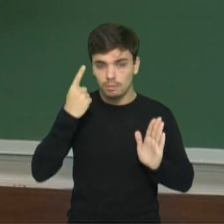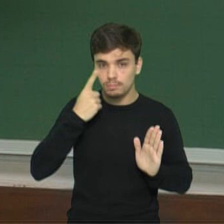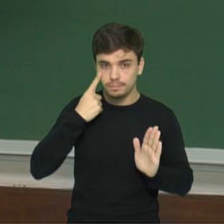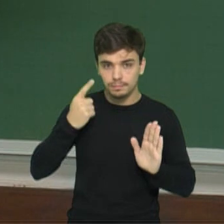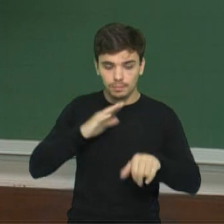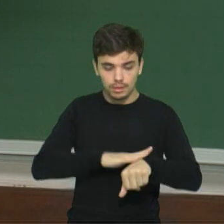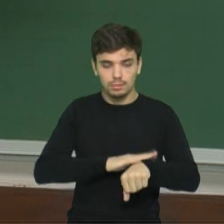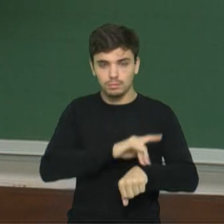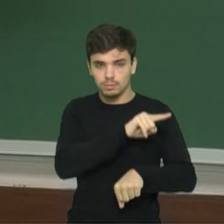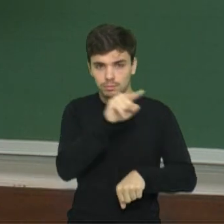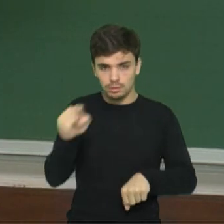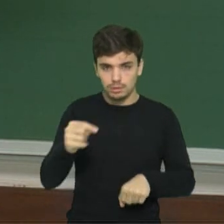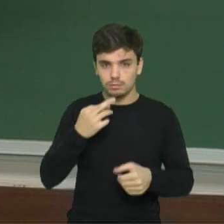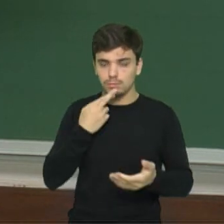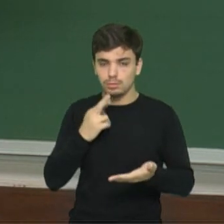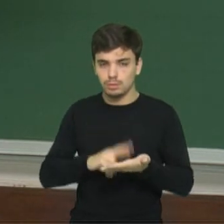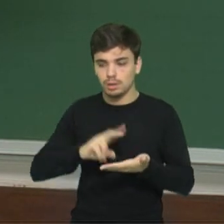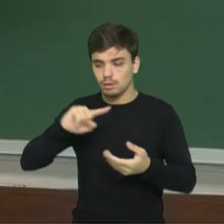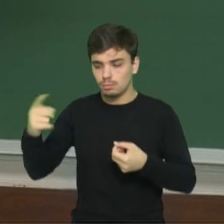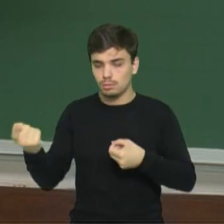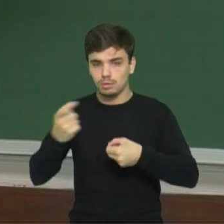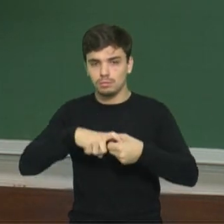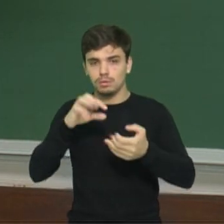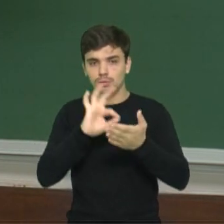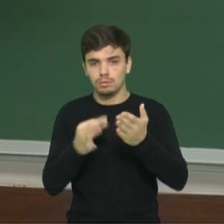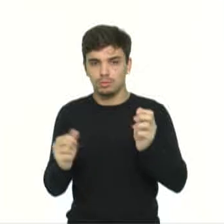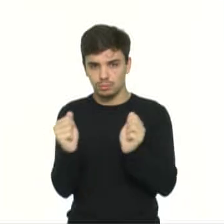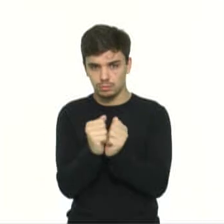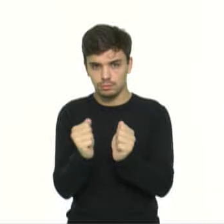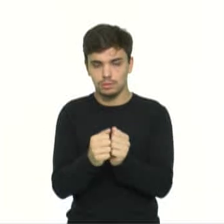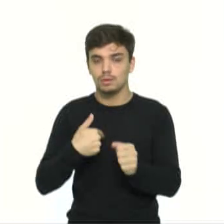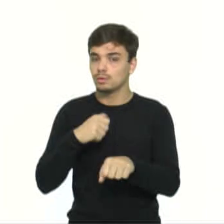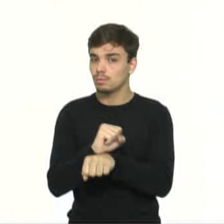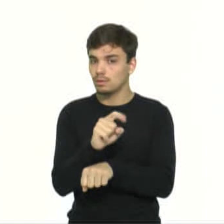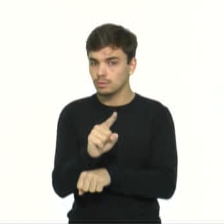gente volta e faz a correção juntos, beleza? Aguardo vocês.